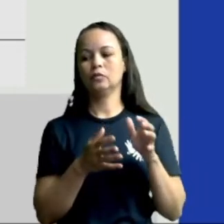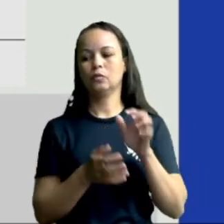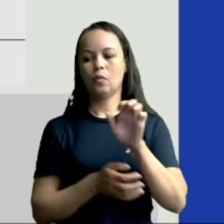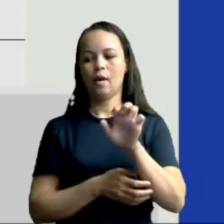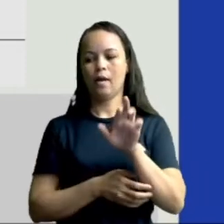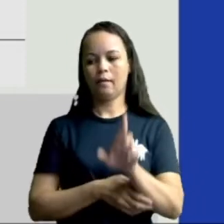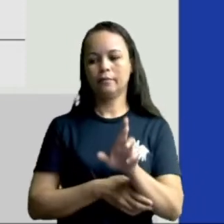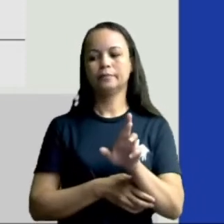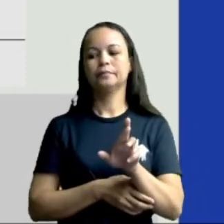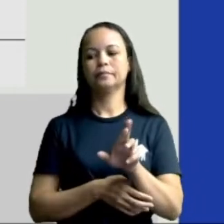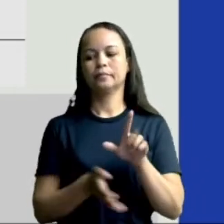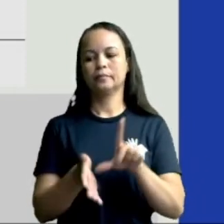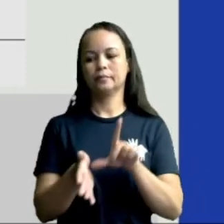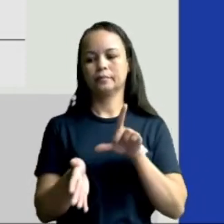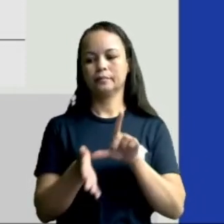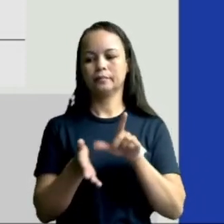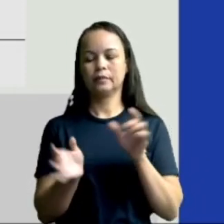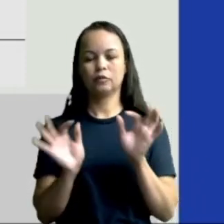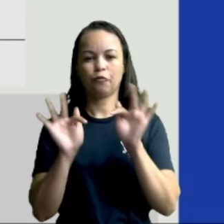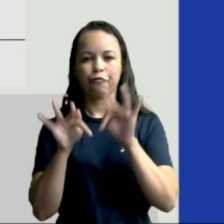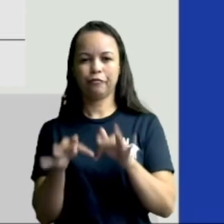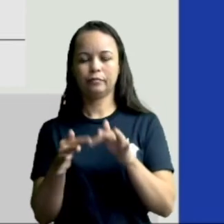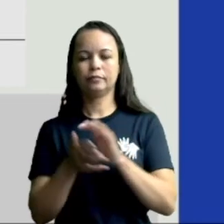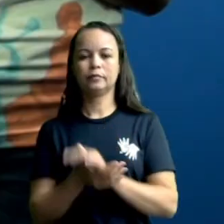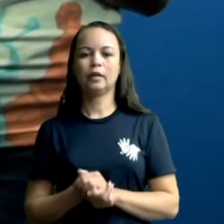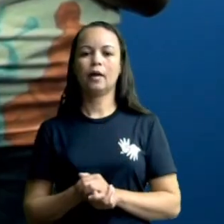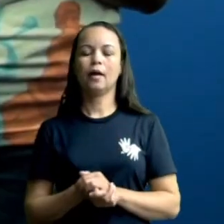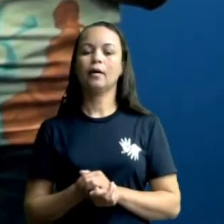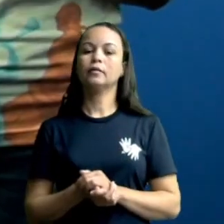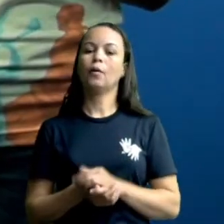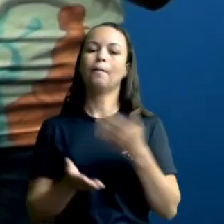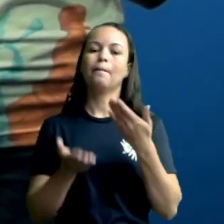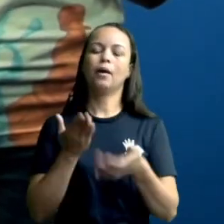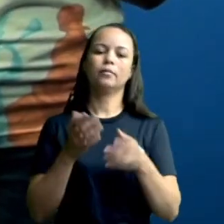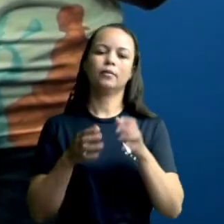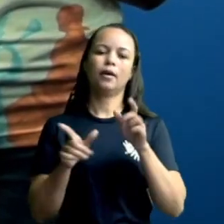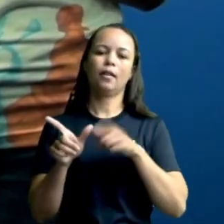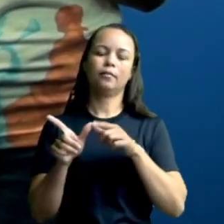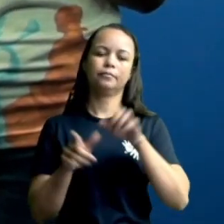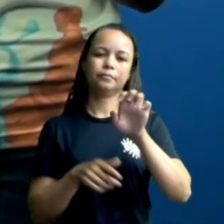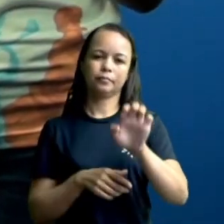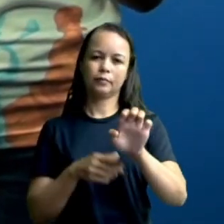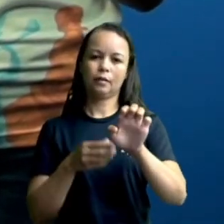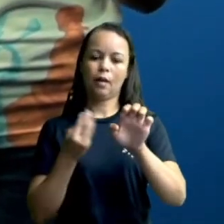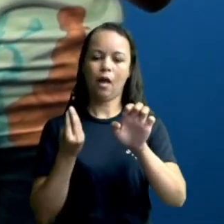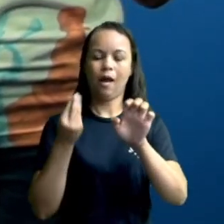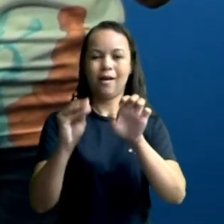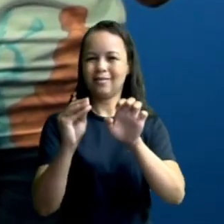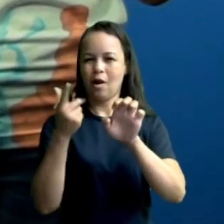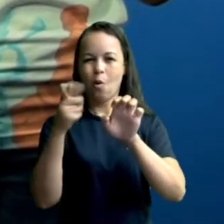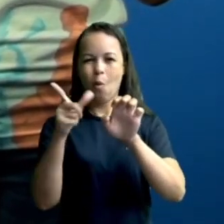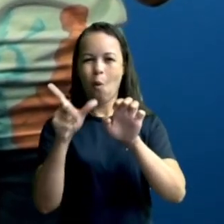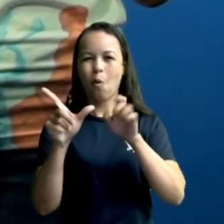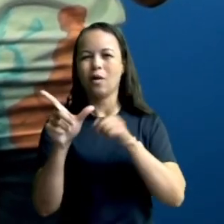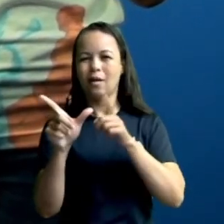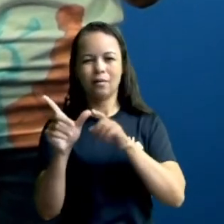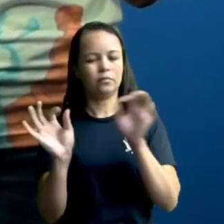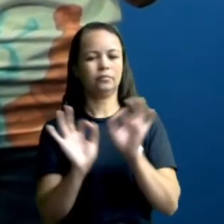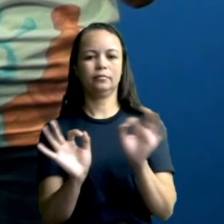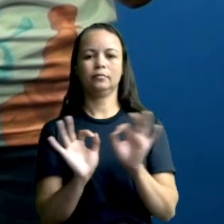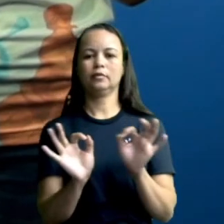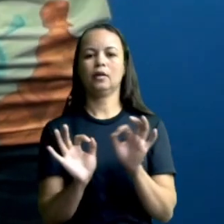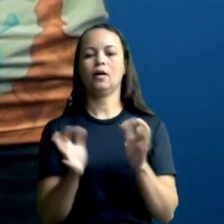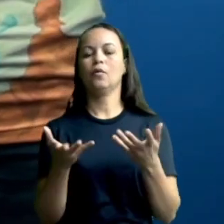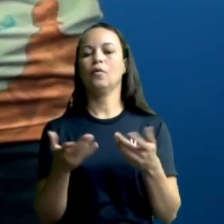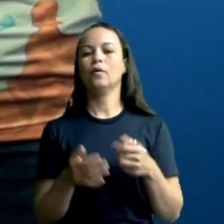terminaciones. Então, nesse caso, ele perde a letra E, mas a gente não acrescenta uma outra letra, como foi no caso dos